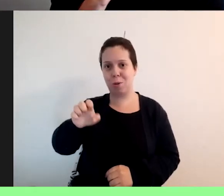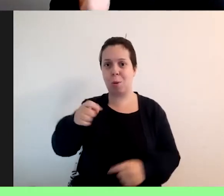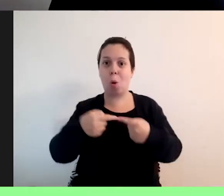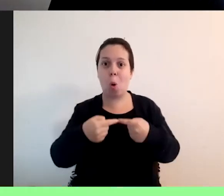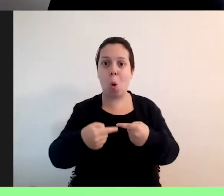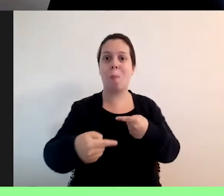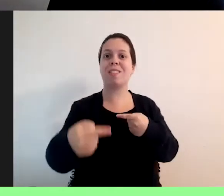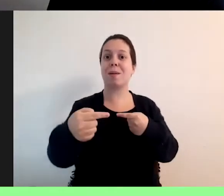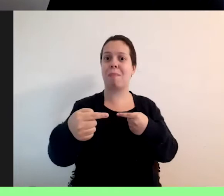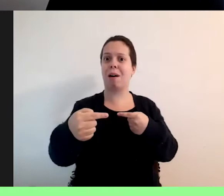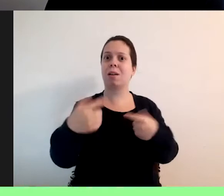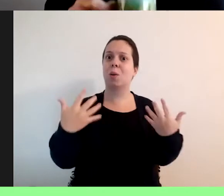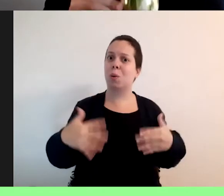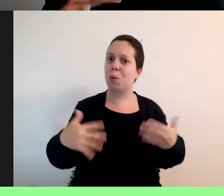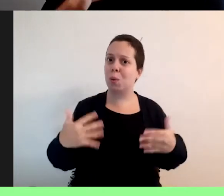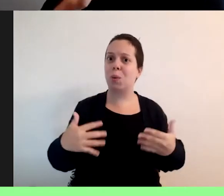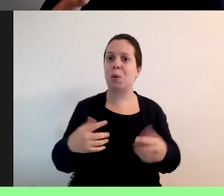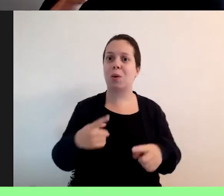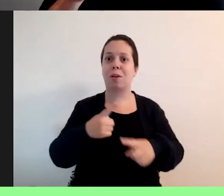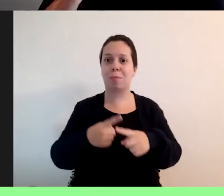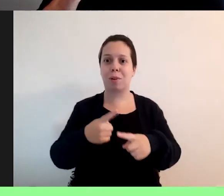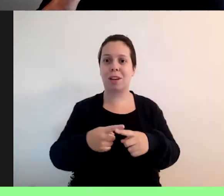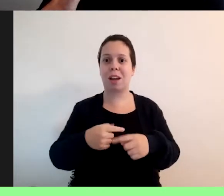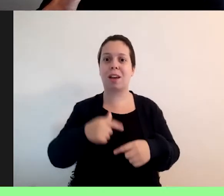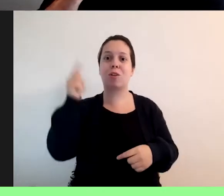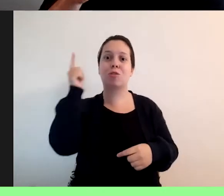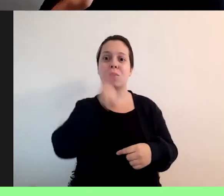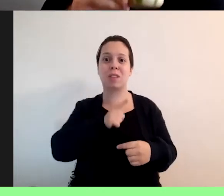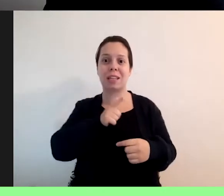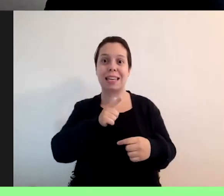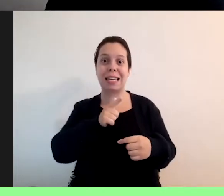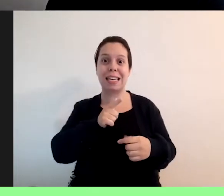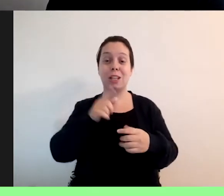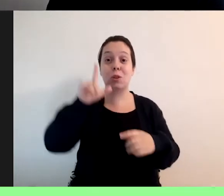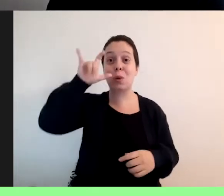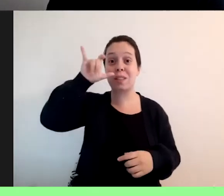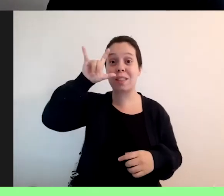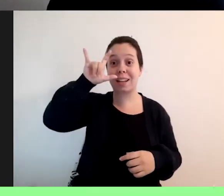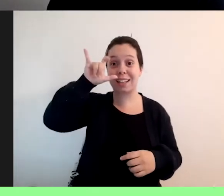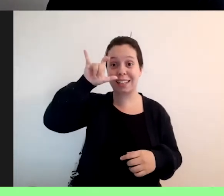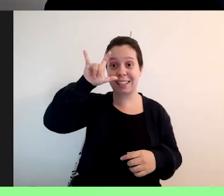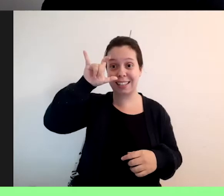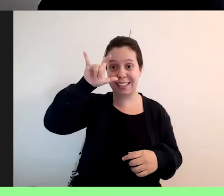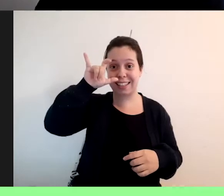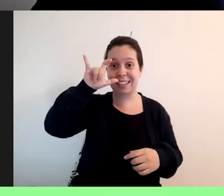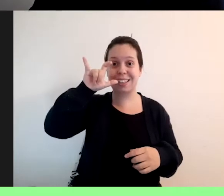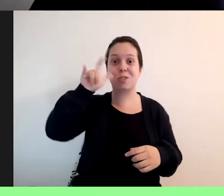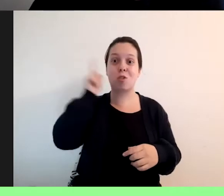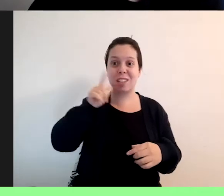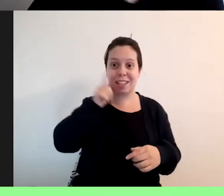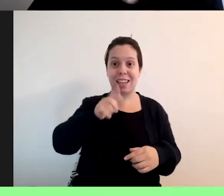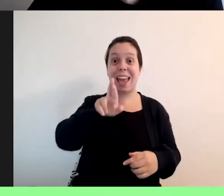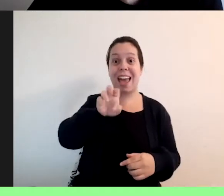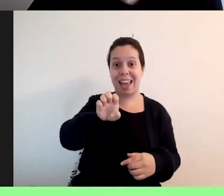porque eu descobri que eu sei fazer o redesign do Instagram inteiro, mas não sei usar o Instagram no celular. Estou